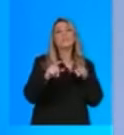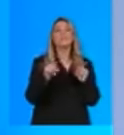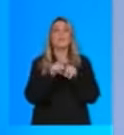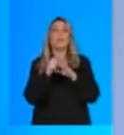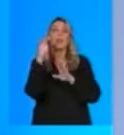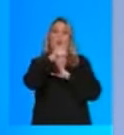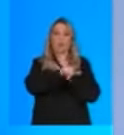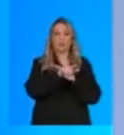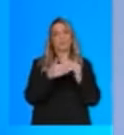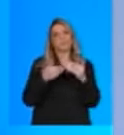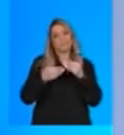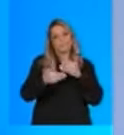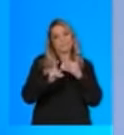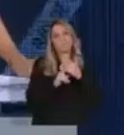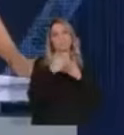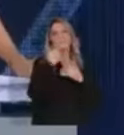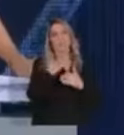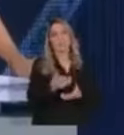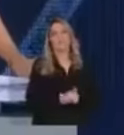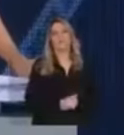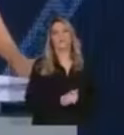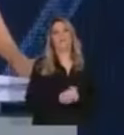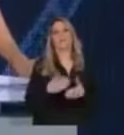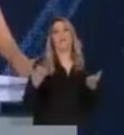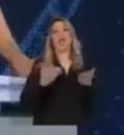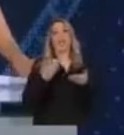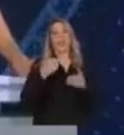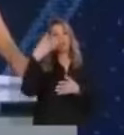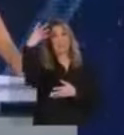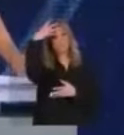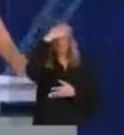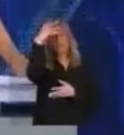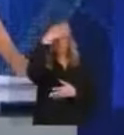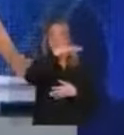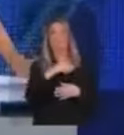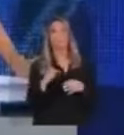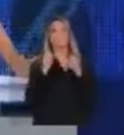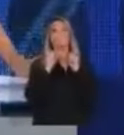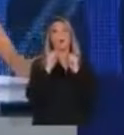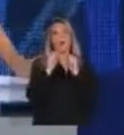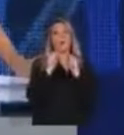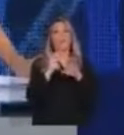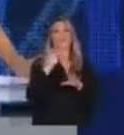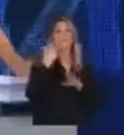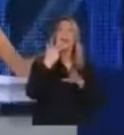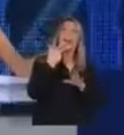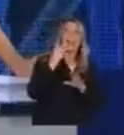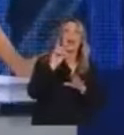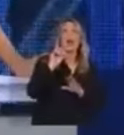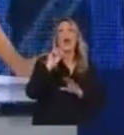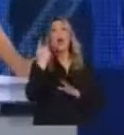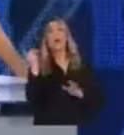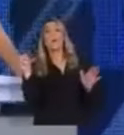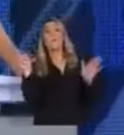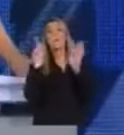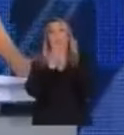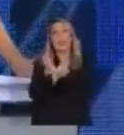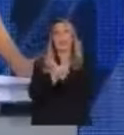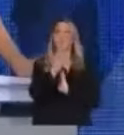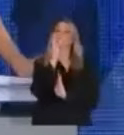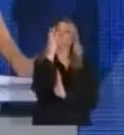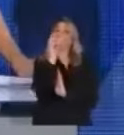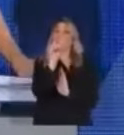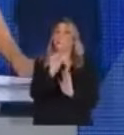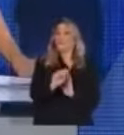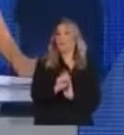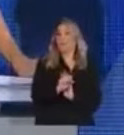falar seguindo no debate Alessandra Molon tem agora a chance de falar ou perguntar mas tem só 30 segundos